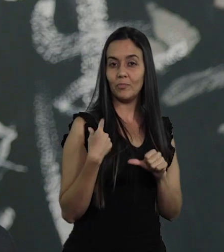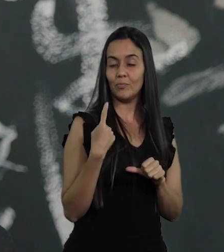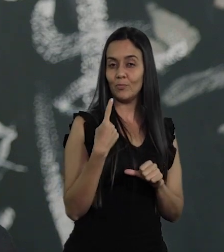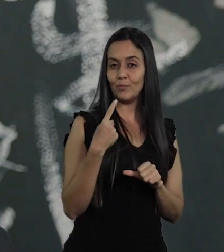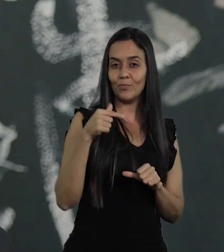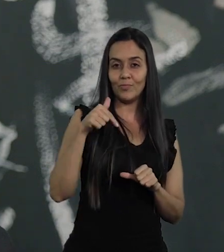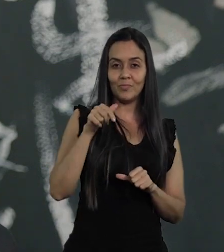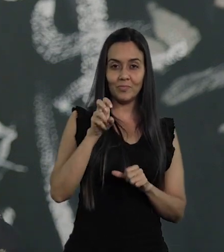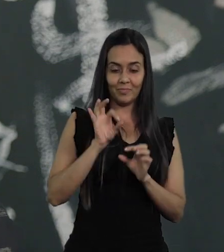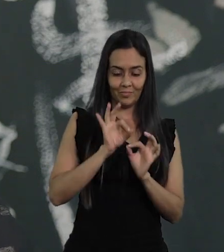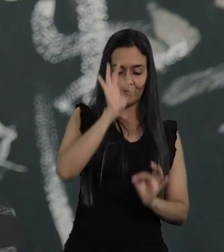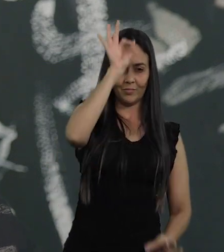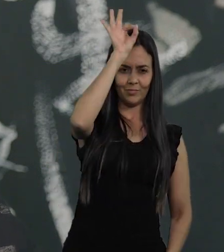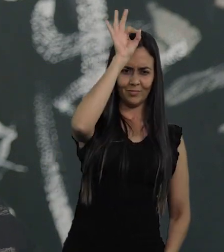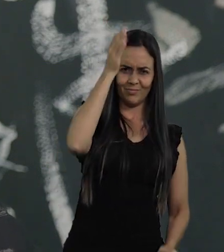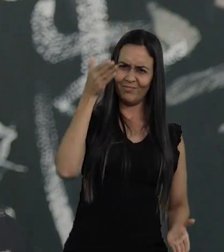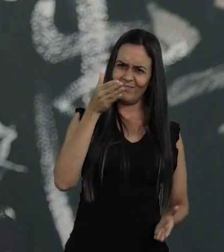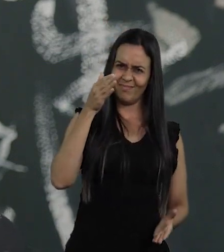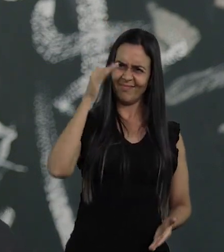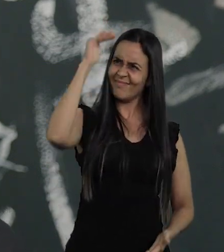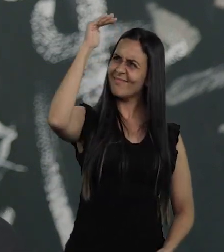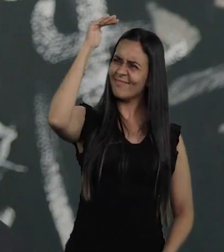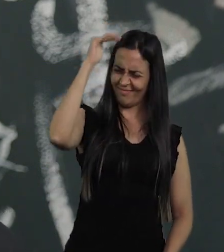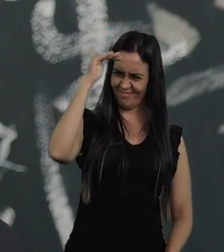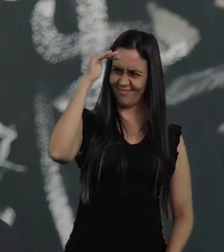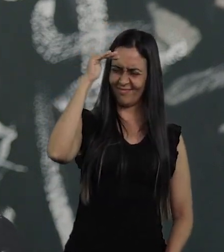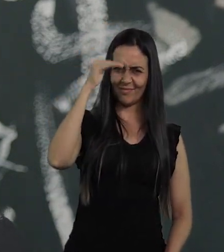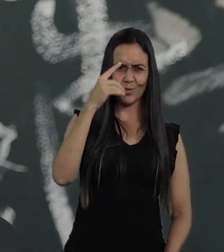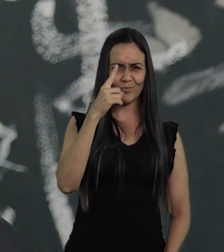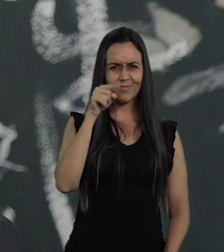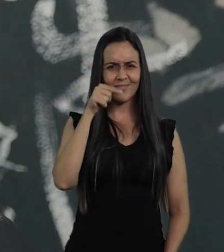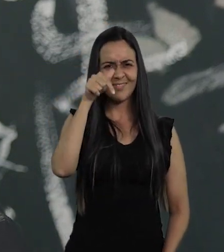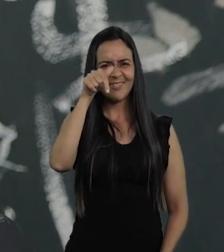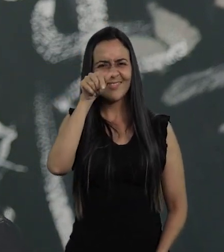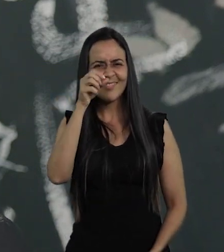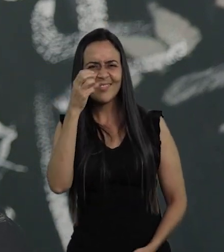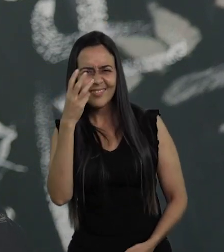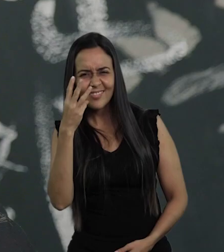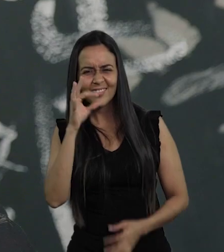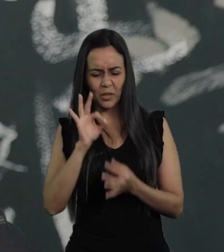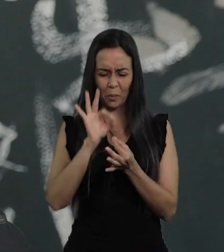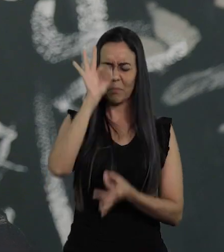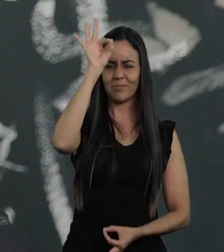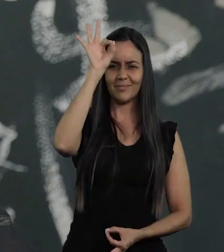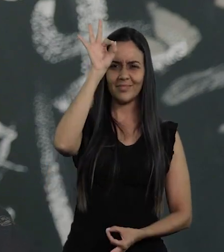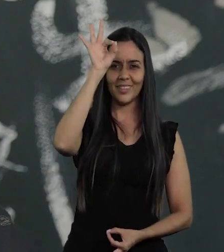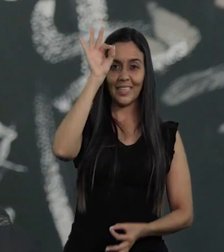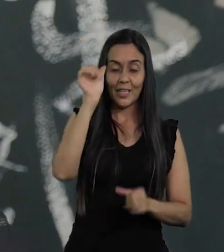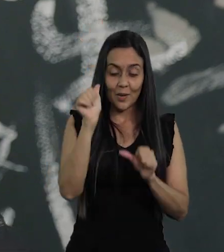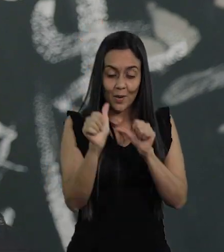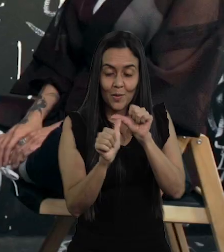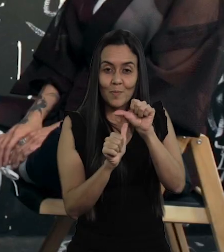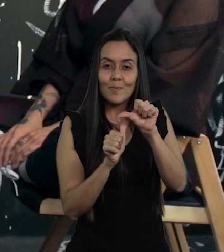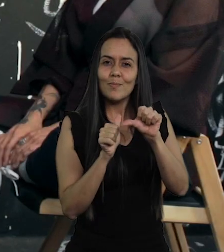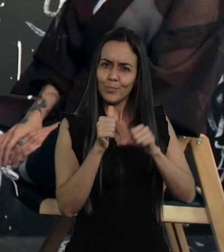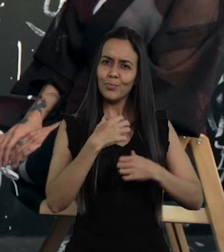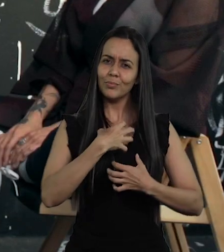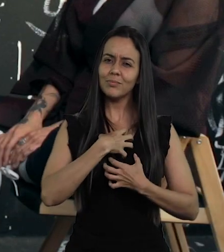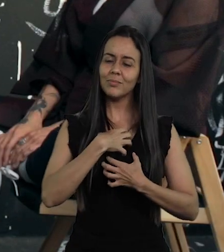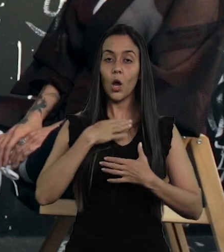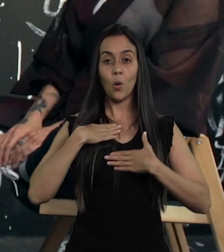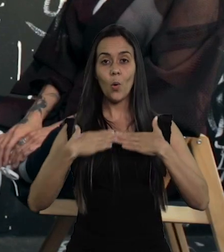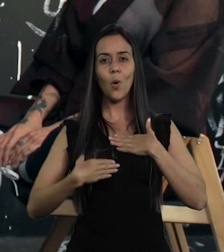com 1,73 m, o corpo está cedendo a essa força, que é uma força que organiza a vida na Terra. Organiza a vida. Né?